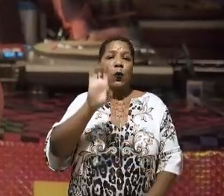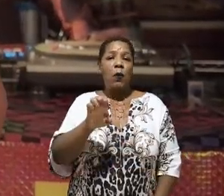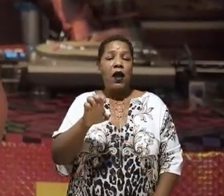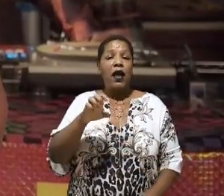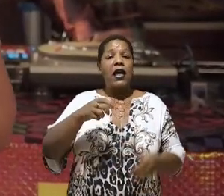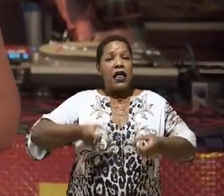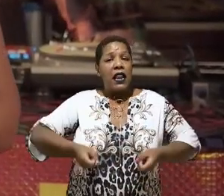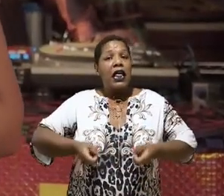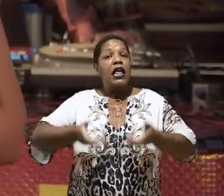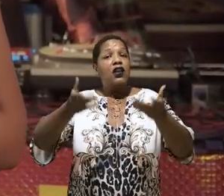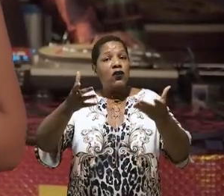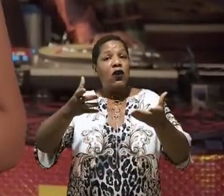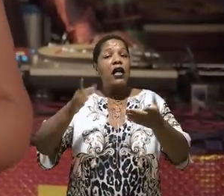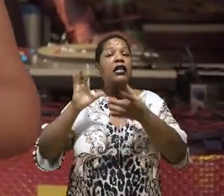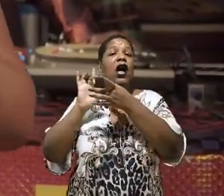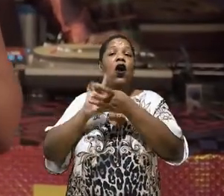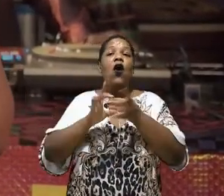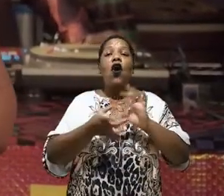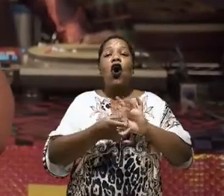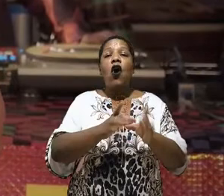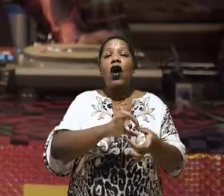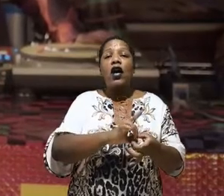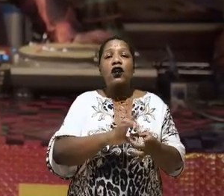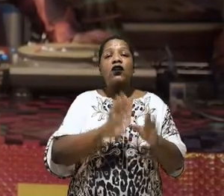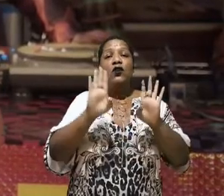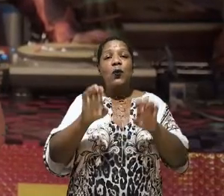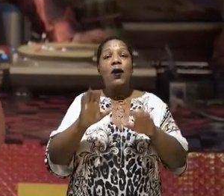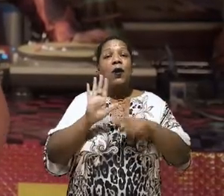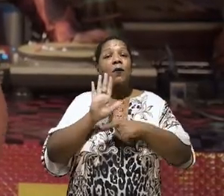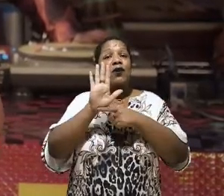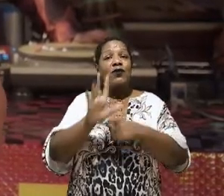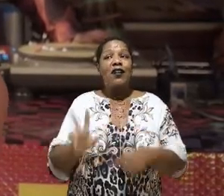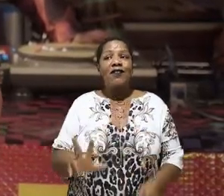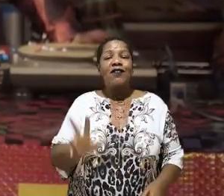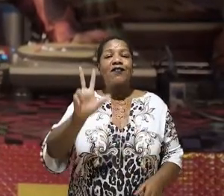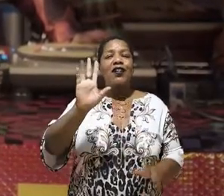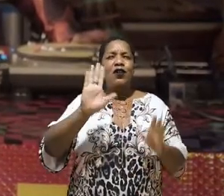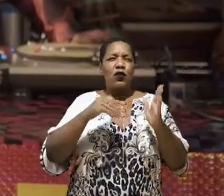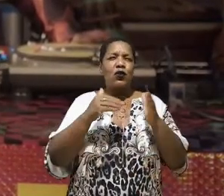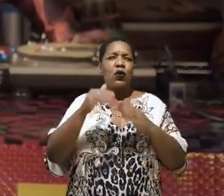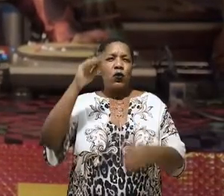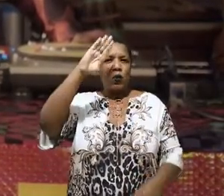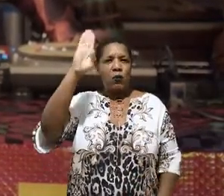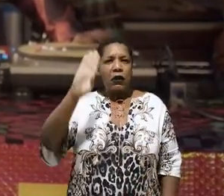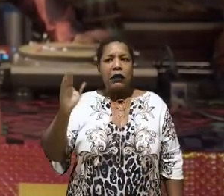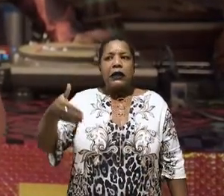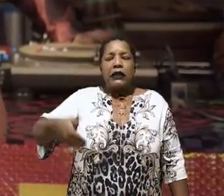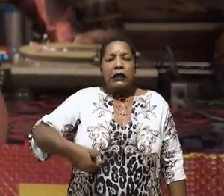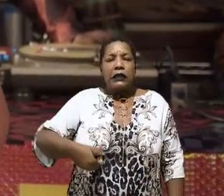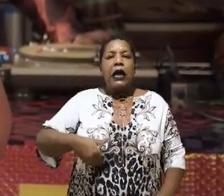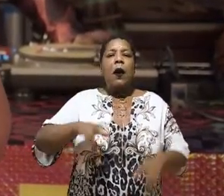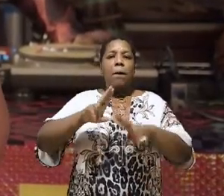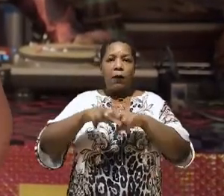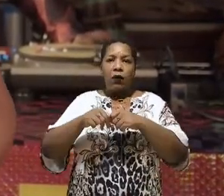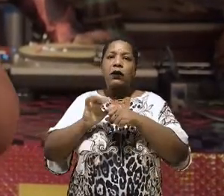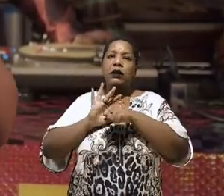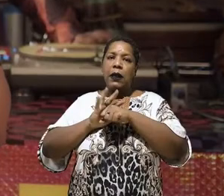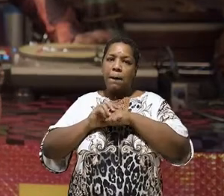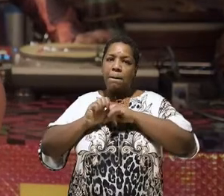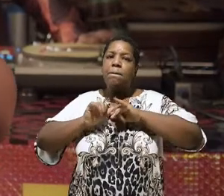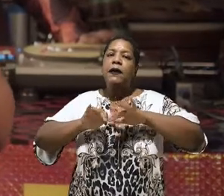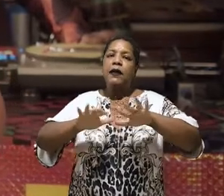favela saúde lançou essa corrente do bem para ajudar as favelas de todo o Brasil que estão sofrendo com a fome e com a ponta meio de